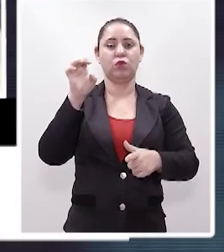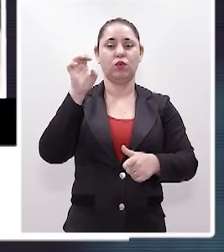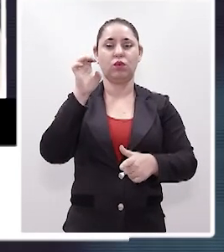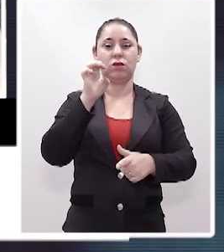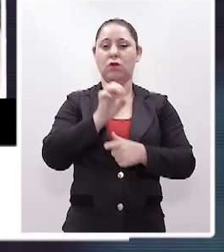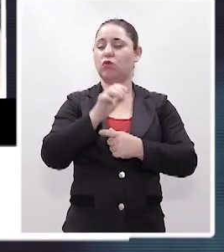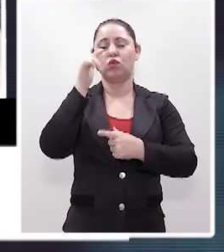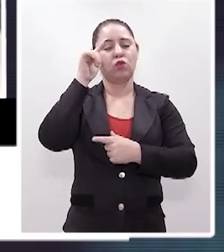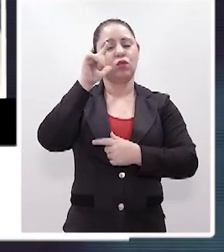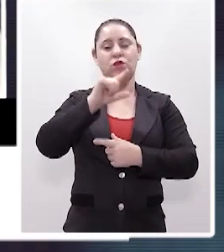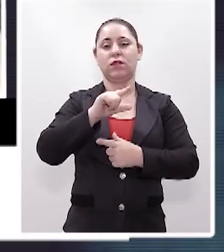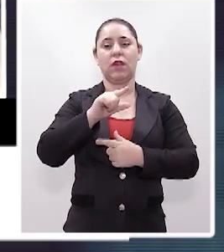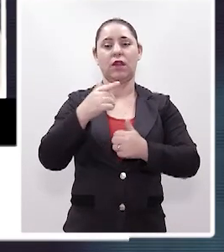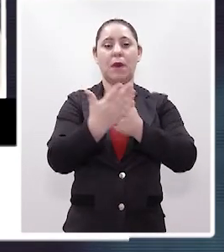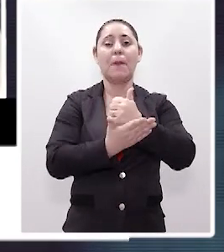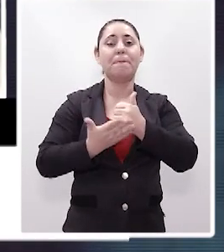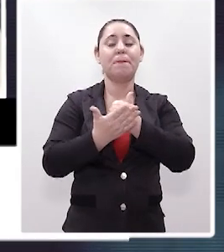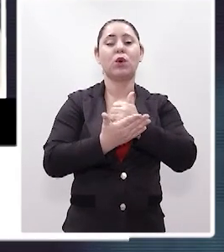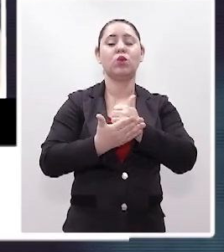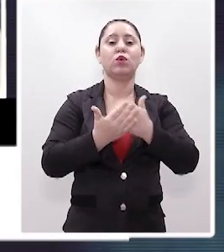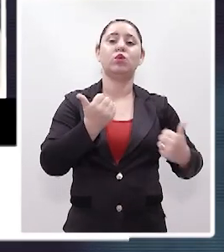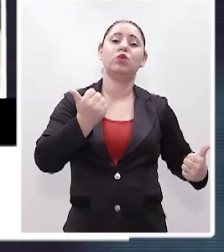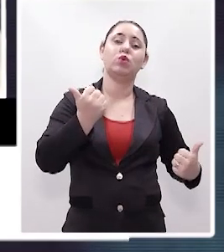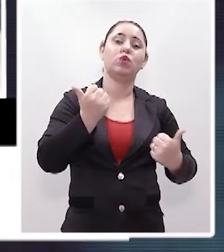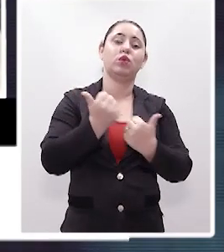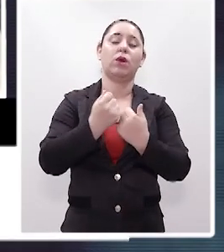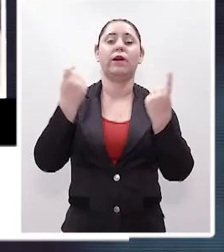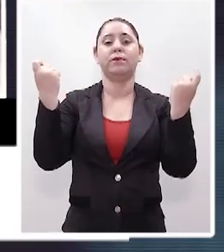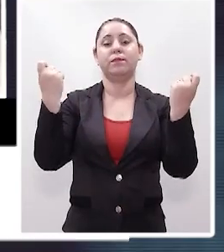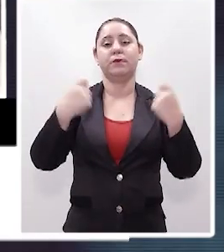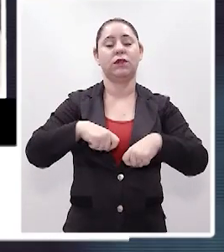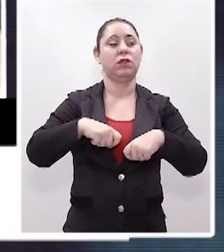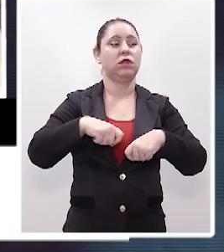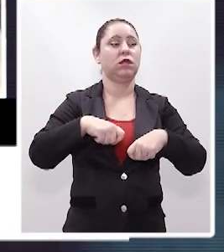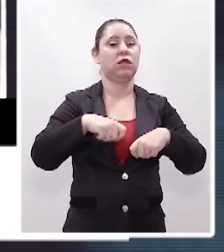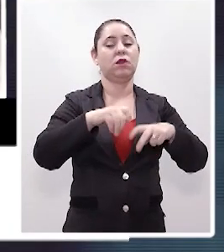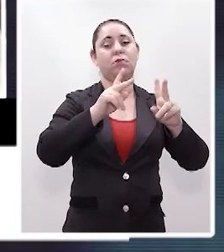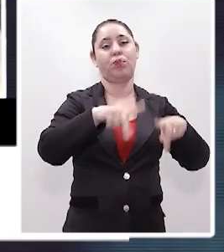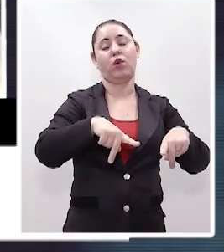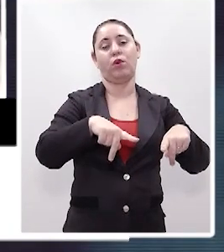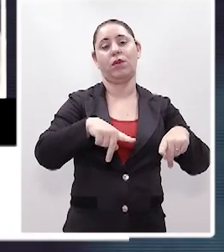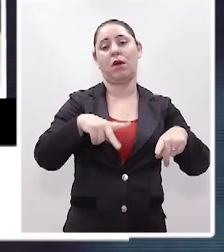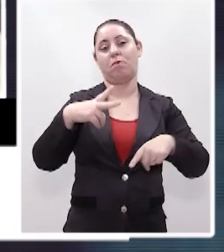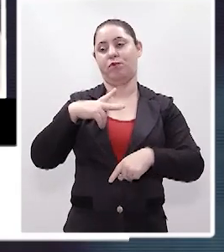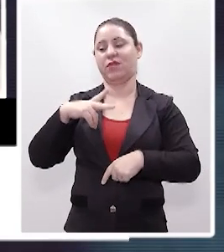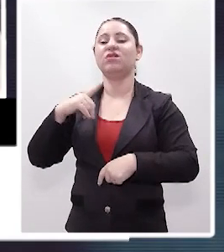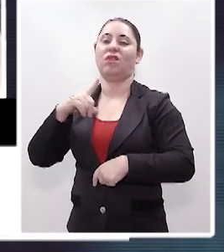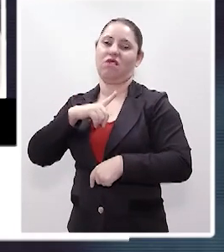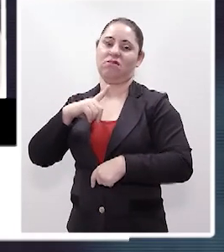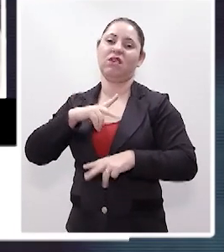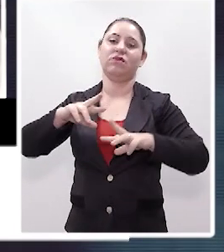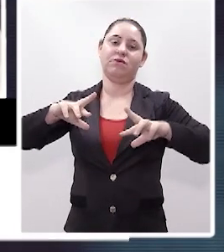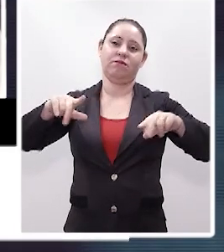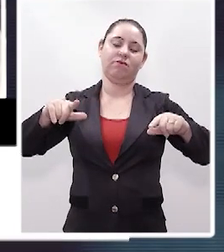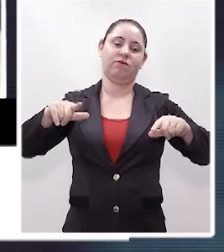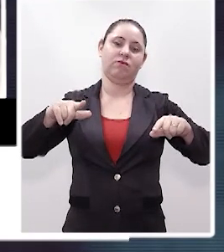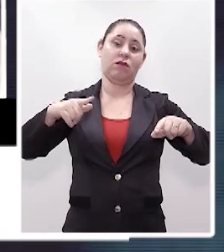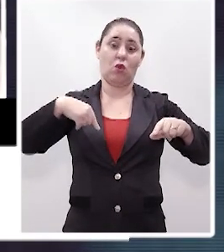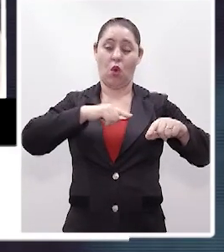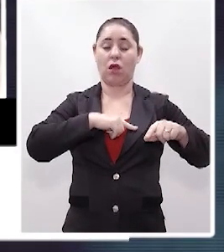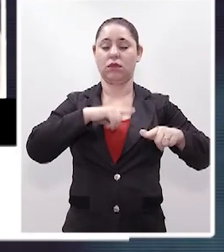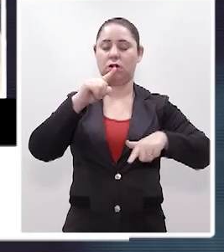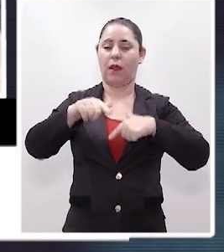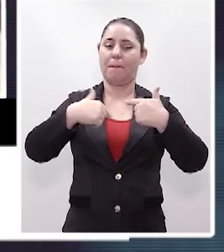não consegue dar a esses alunos essa condição que os nossos têm, porque a gente consegue dar, porque a gente, graças a